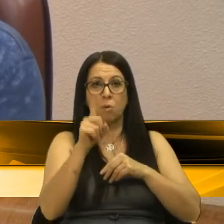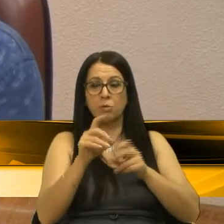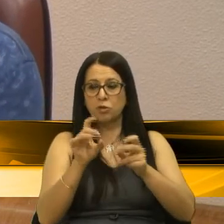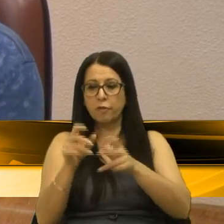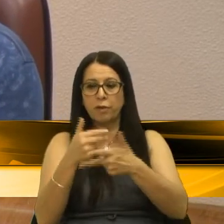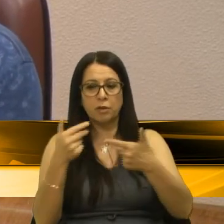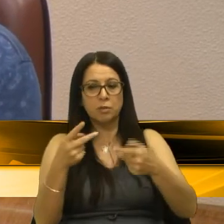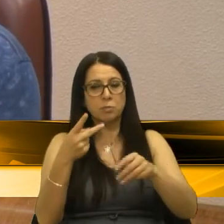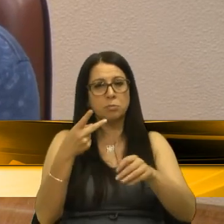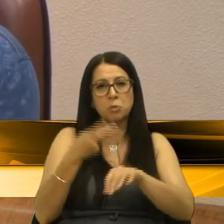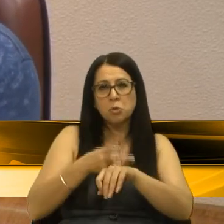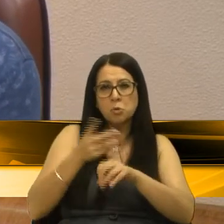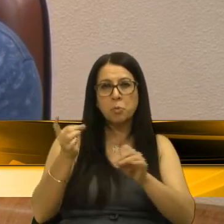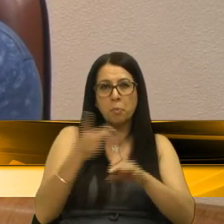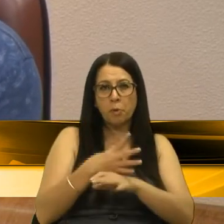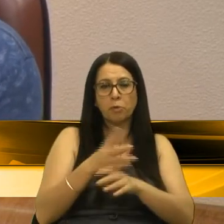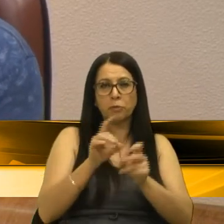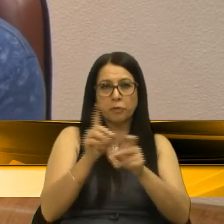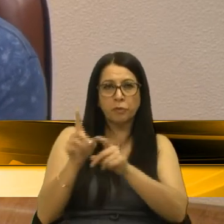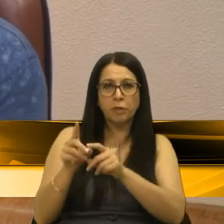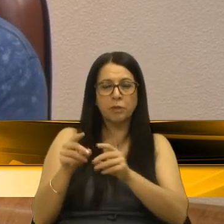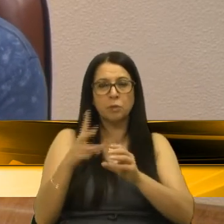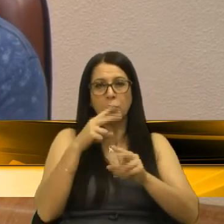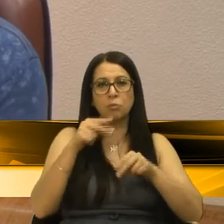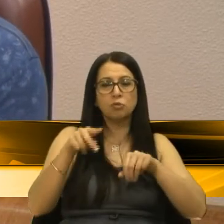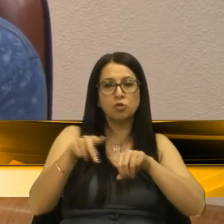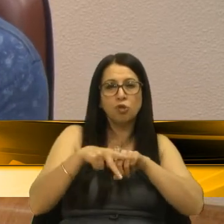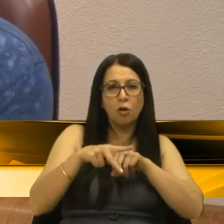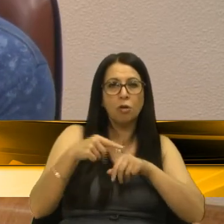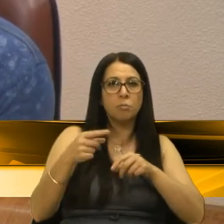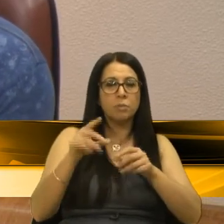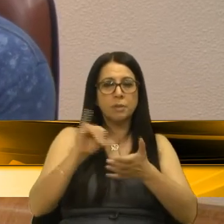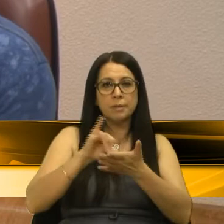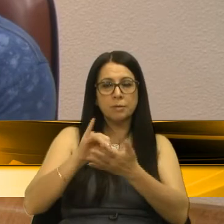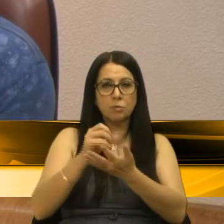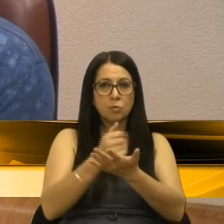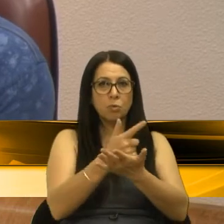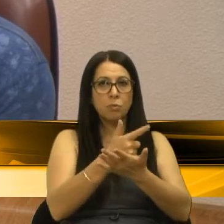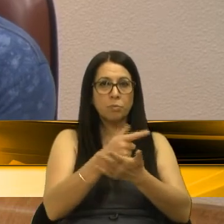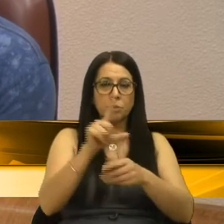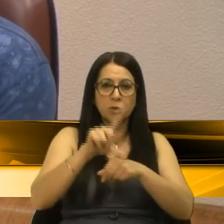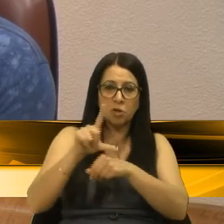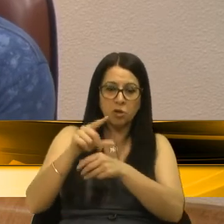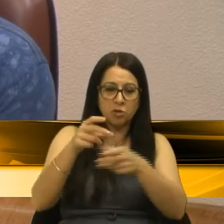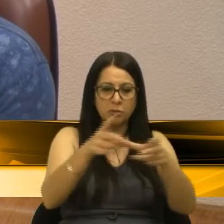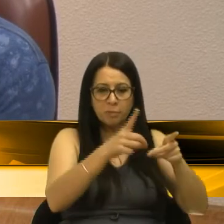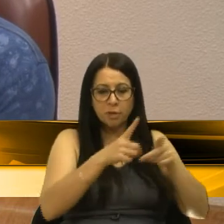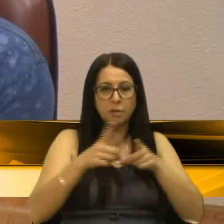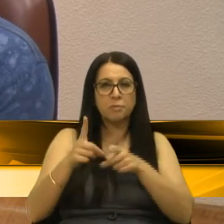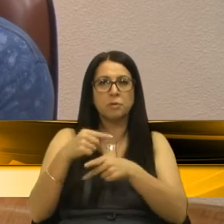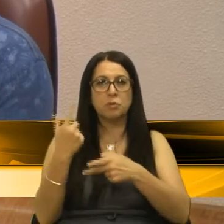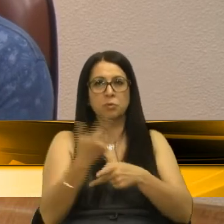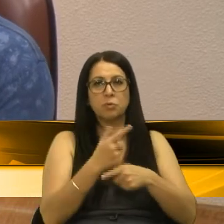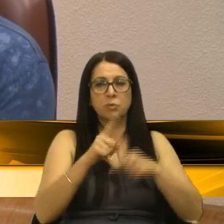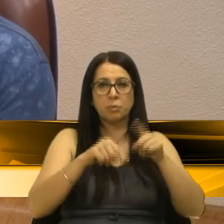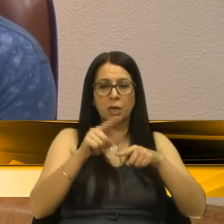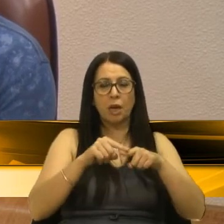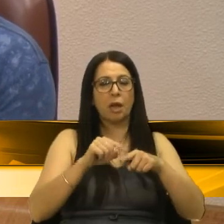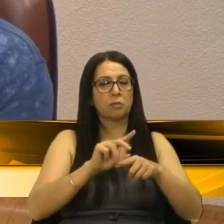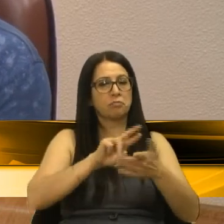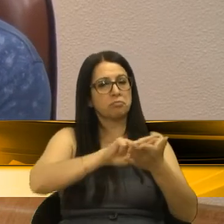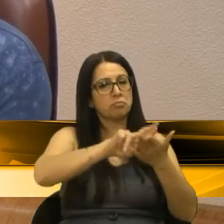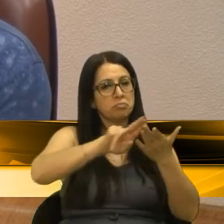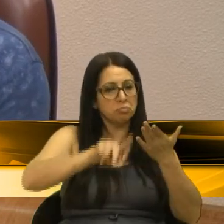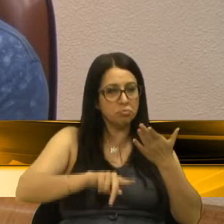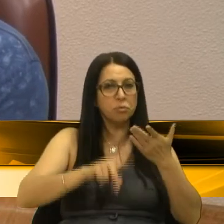prontos para consumo situada em shopping centers, centros de compras, lojas, departamentos ou magazines, mercados, supermercados, hipermercados e similares, deverá